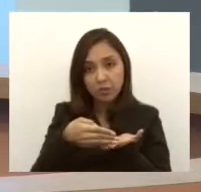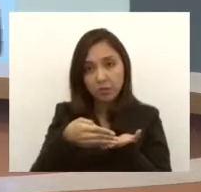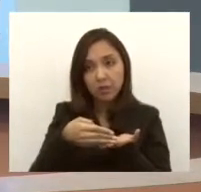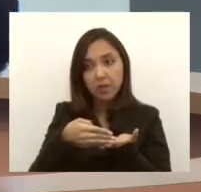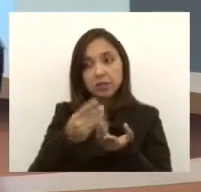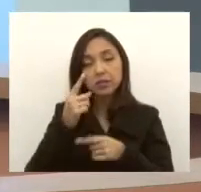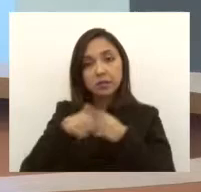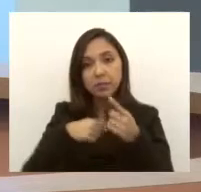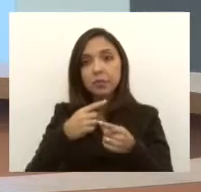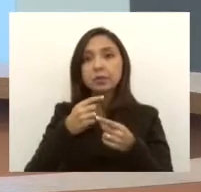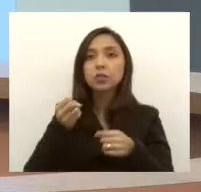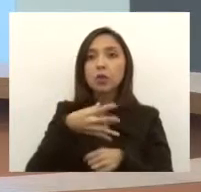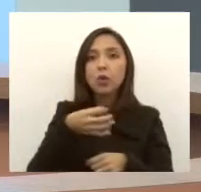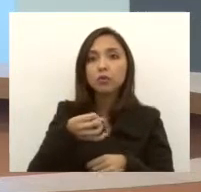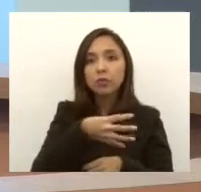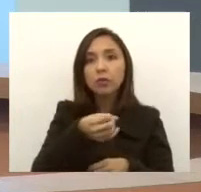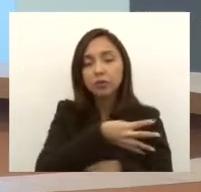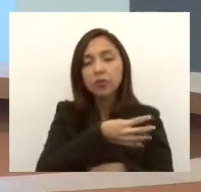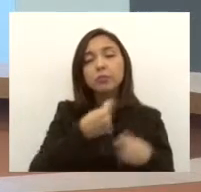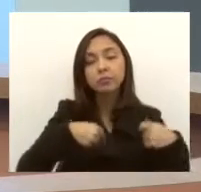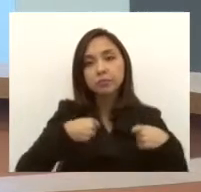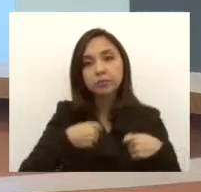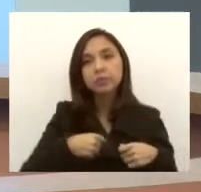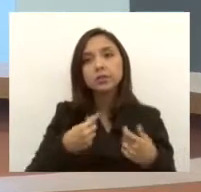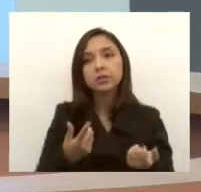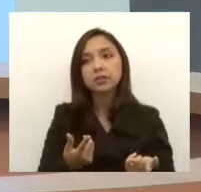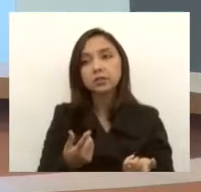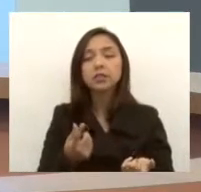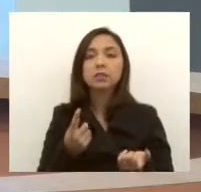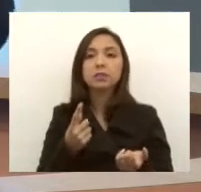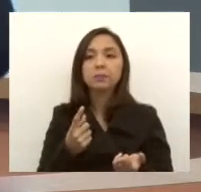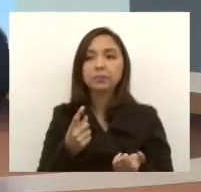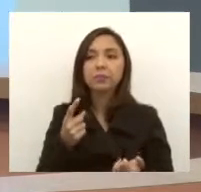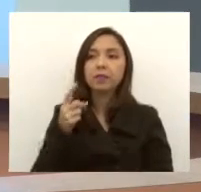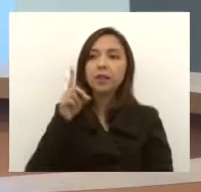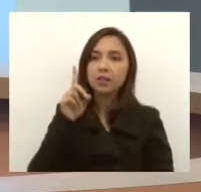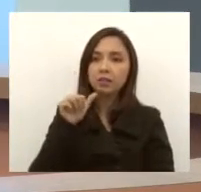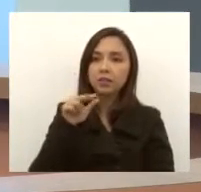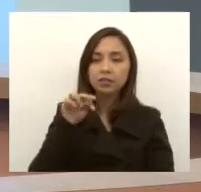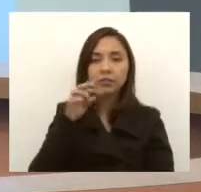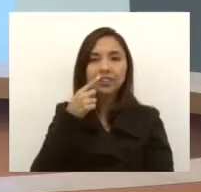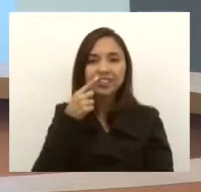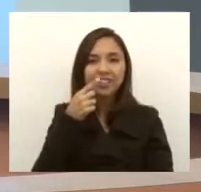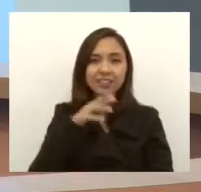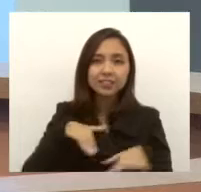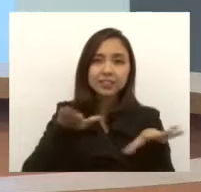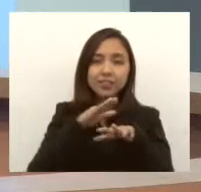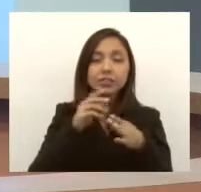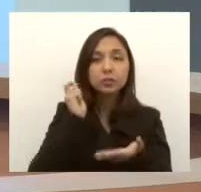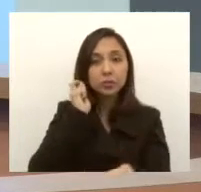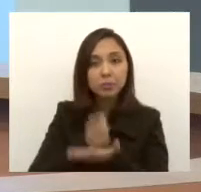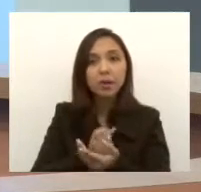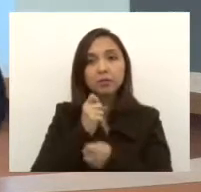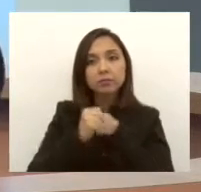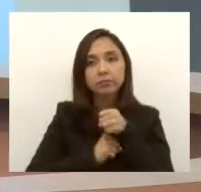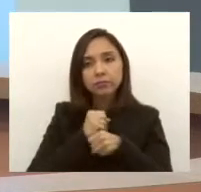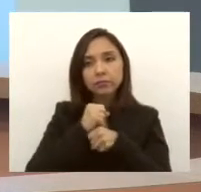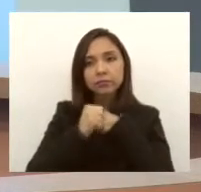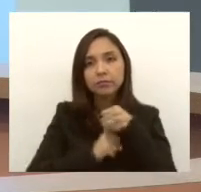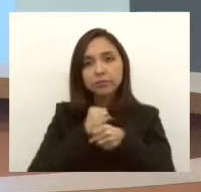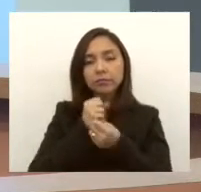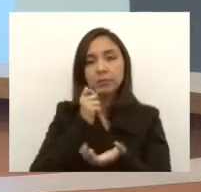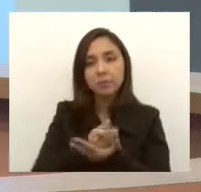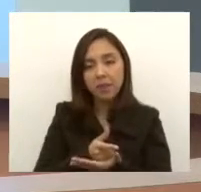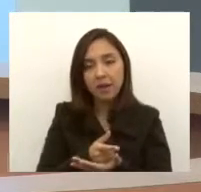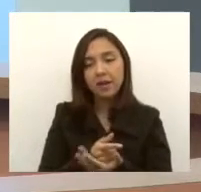e toda a renovação não tem mais a taxa de fiscalização. E os dentistas e os profissionais liberais da cidade pagam ano a ano. Também